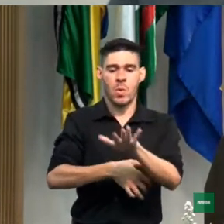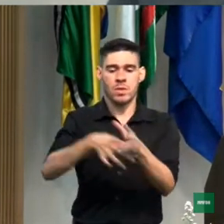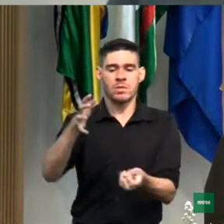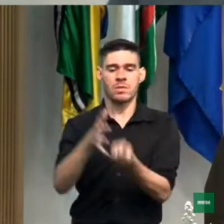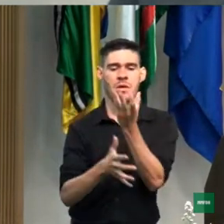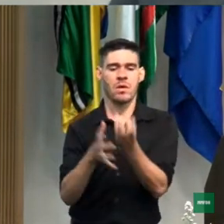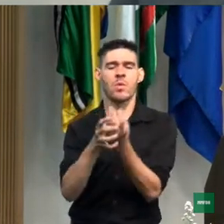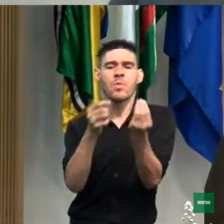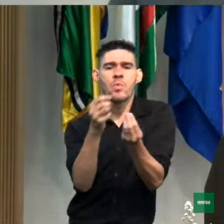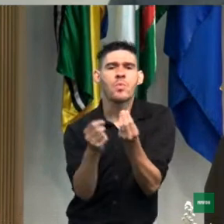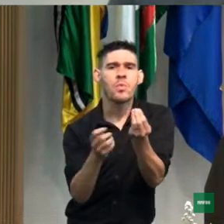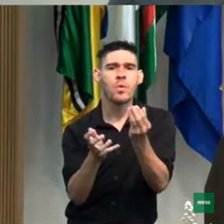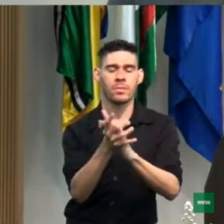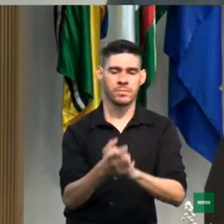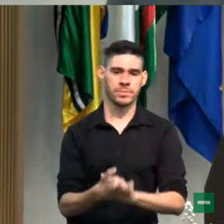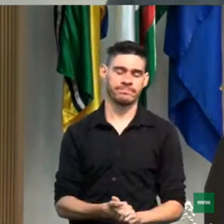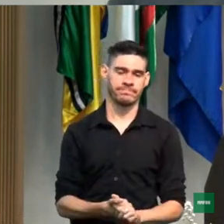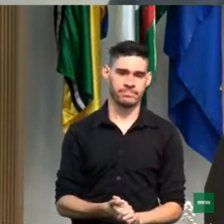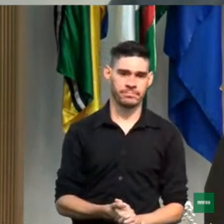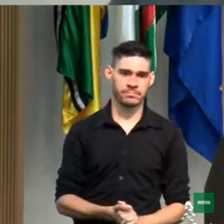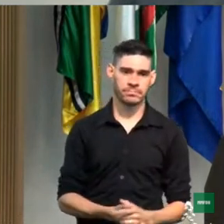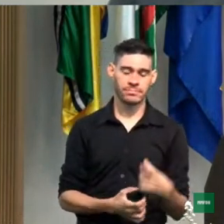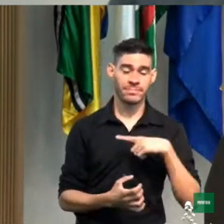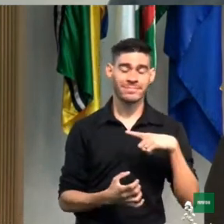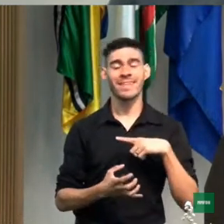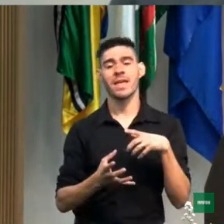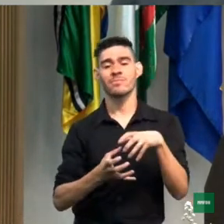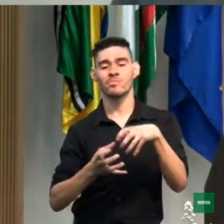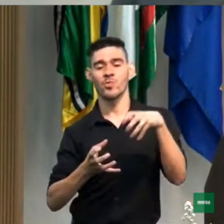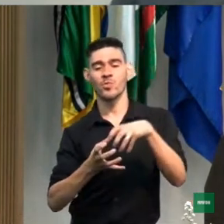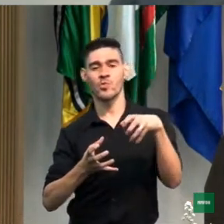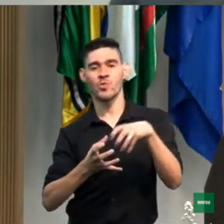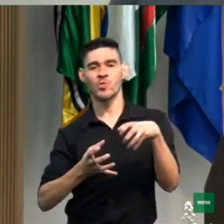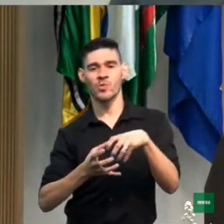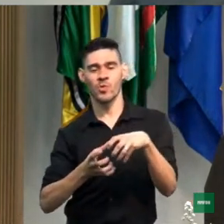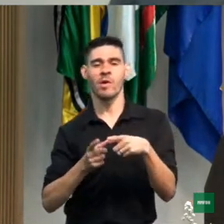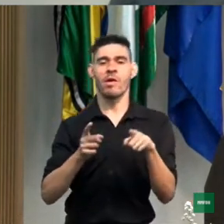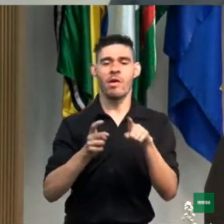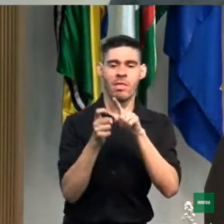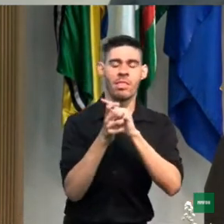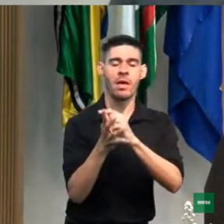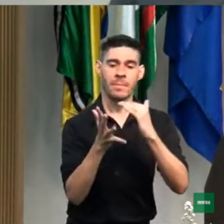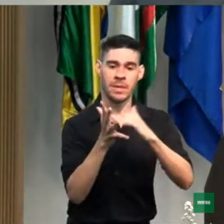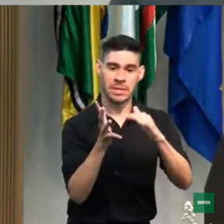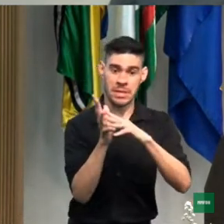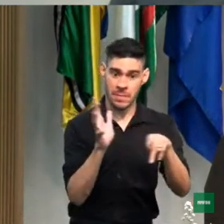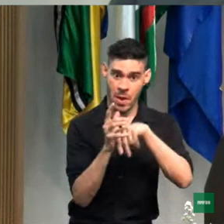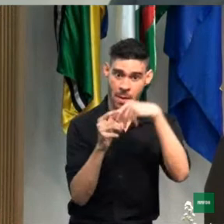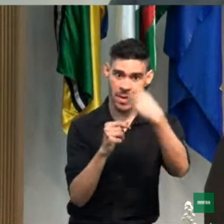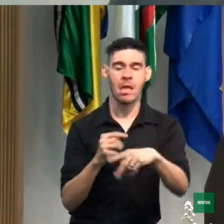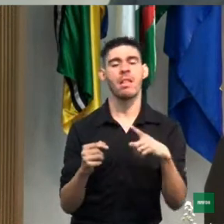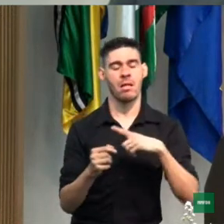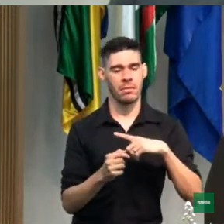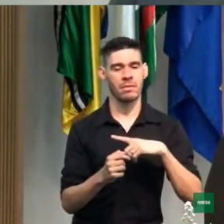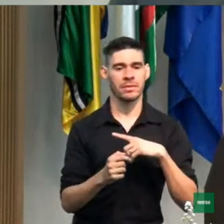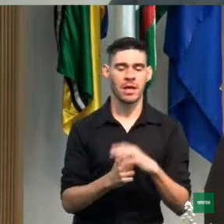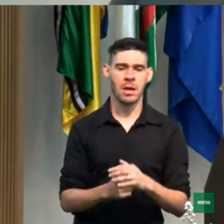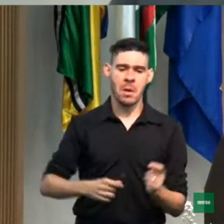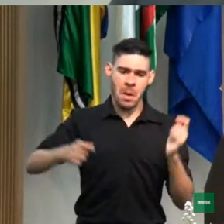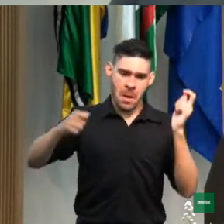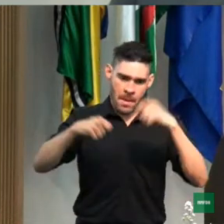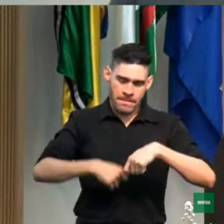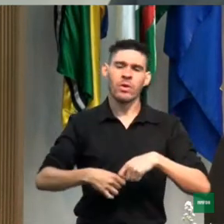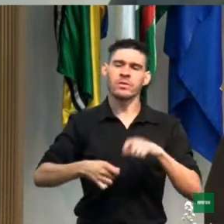Aí a gente tem os nossos idosos. E a gente também tem a Secretaria Nacional do Idoso aqui. A gente podia fazer tanto. Vocês sabiam que tem